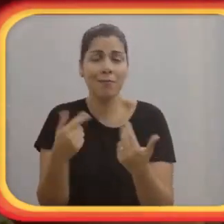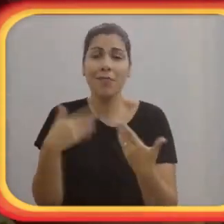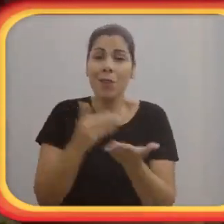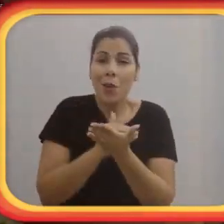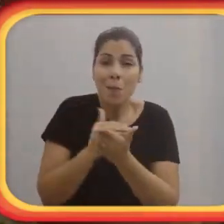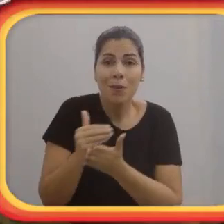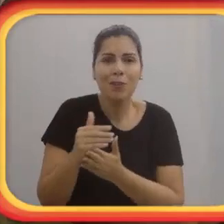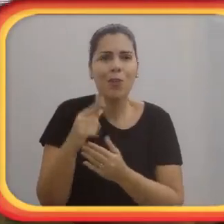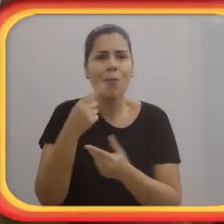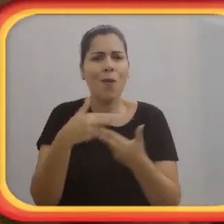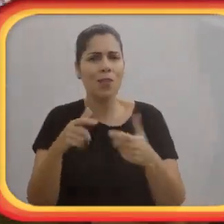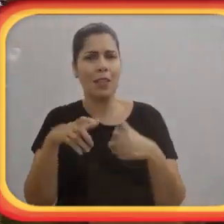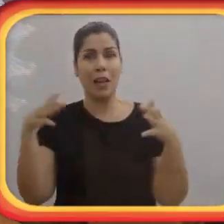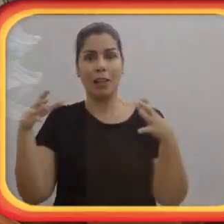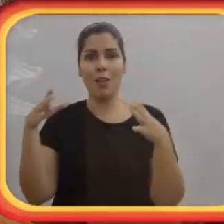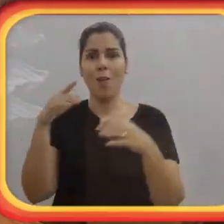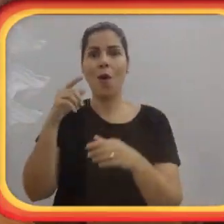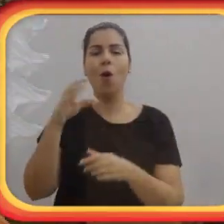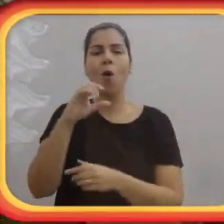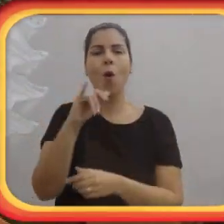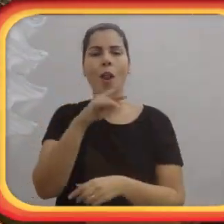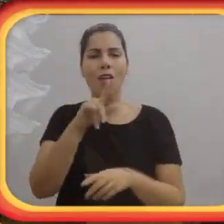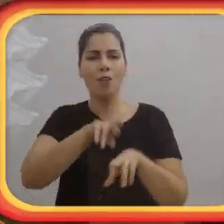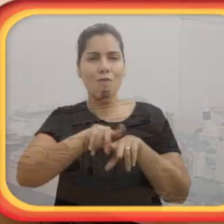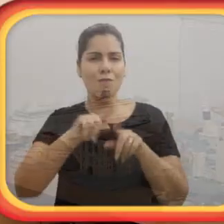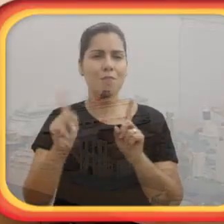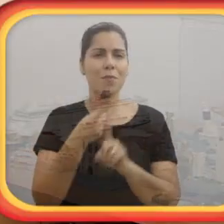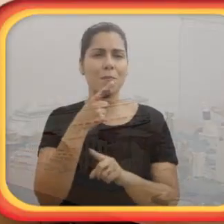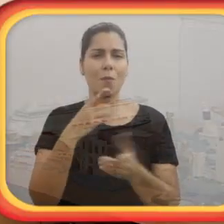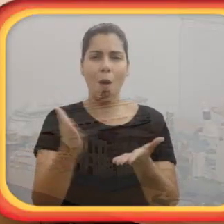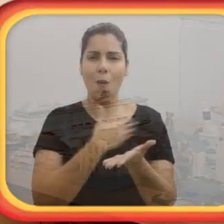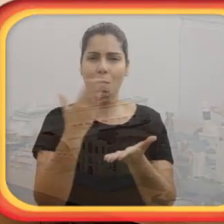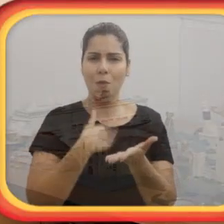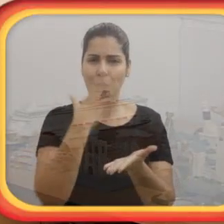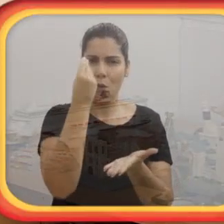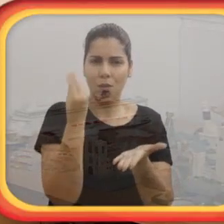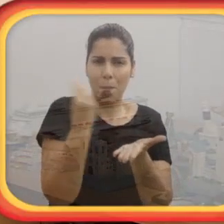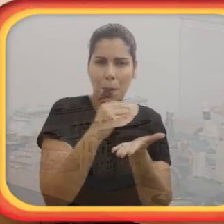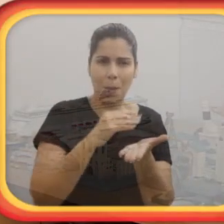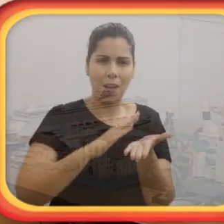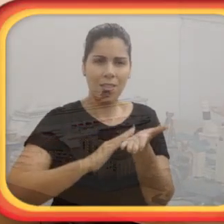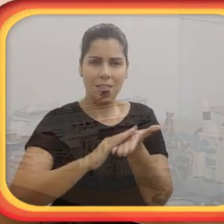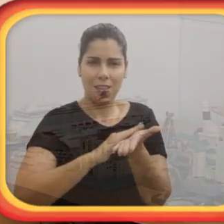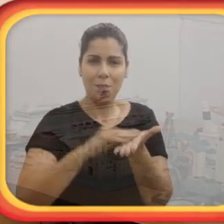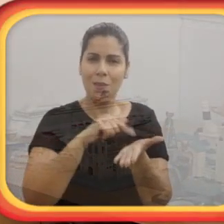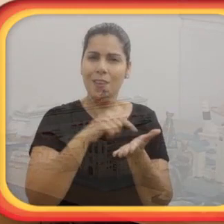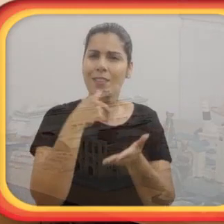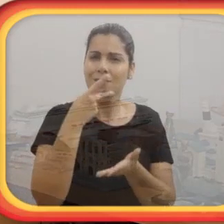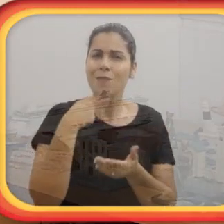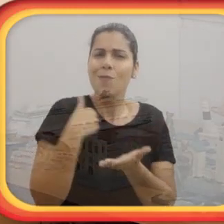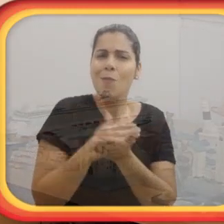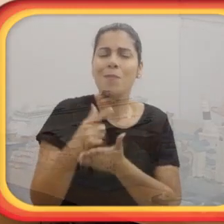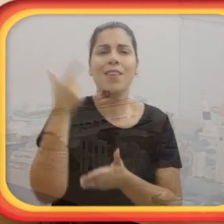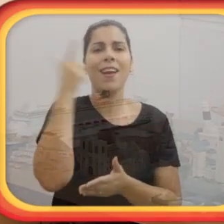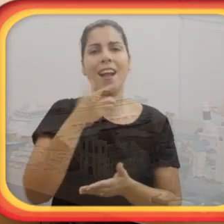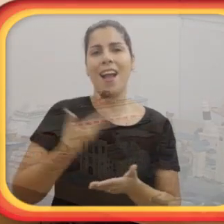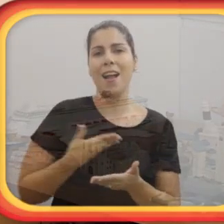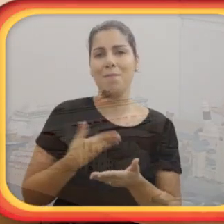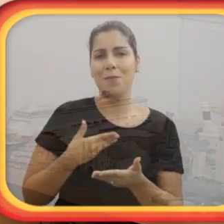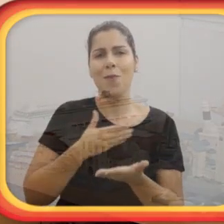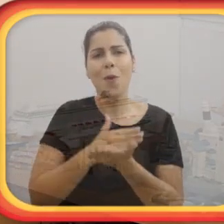saber como a coisa acontece, como a coisa é. E aí começou a ficar uma coisa grande. A coleção que